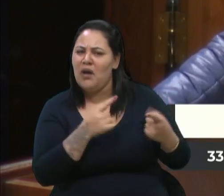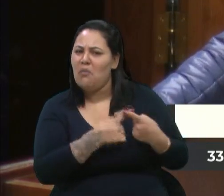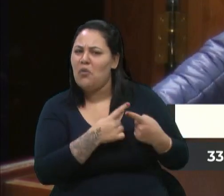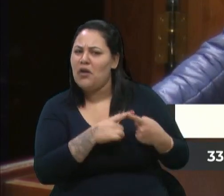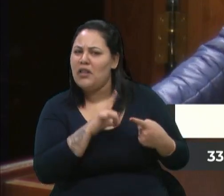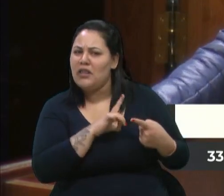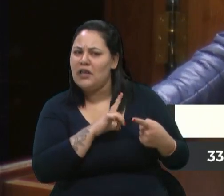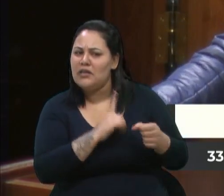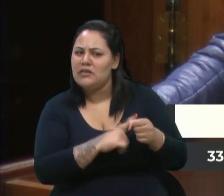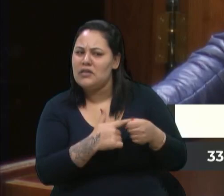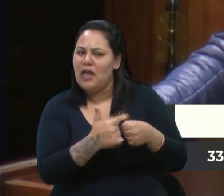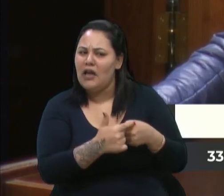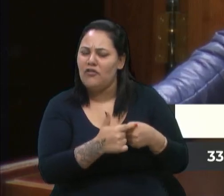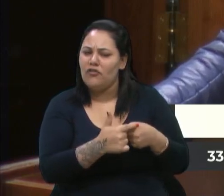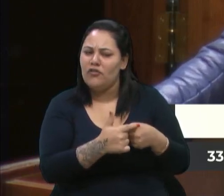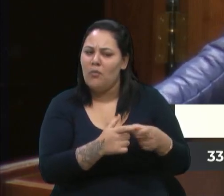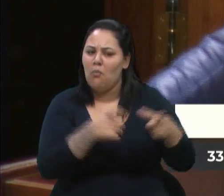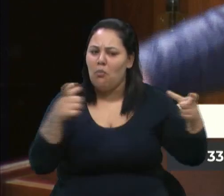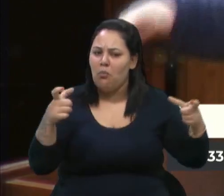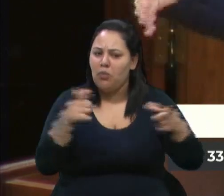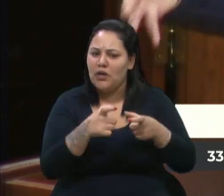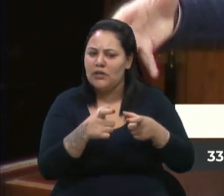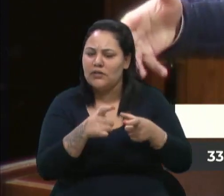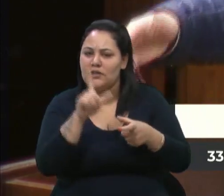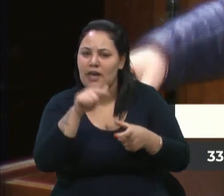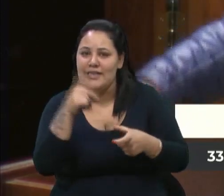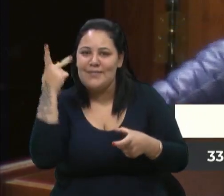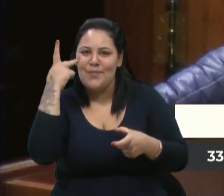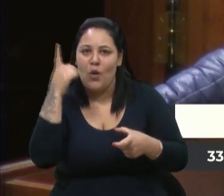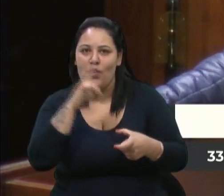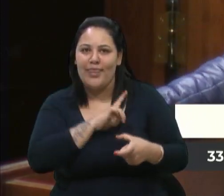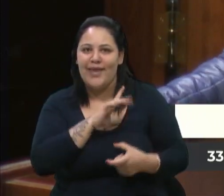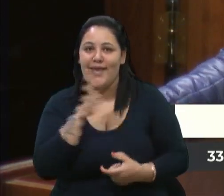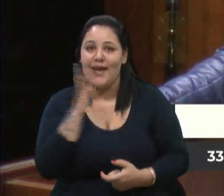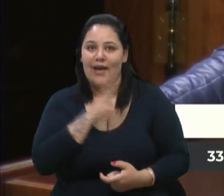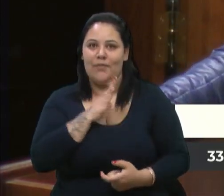que é a agilidade, que é fazer a coisa funcionar.